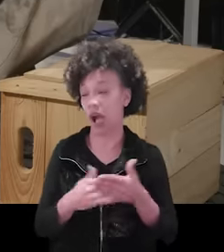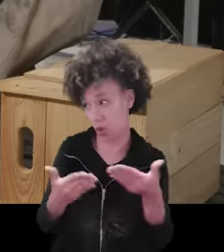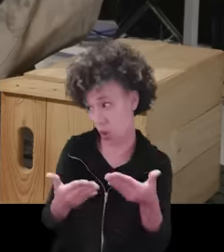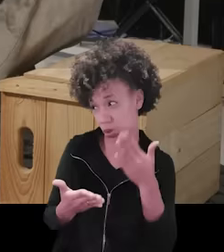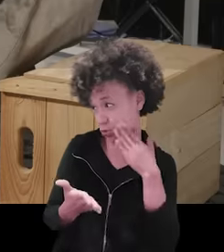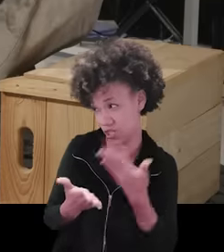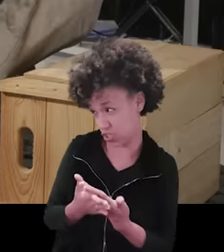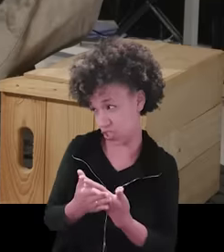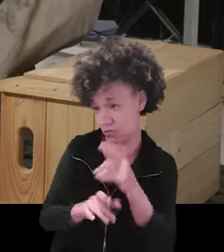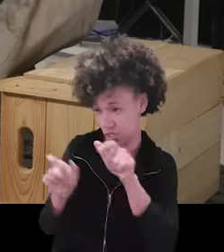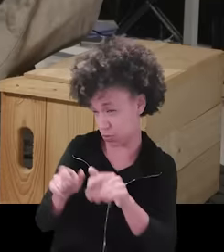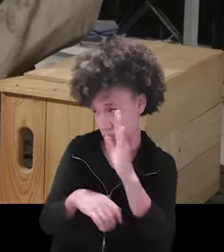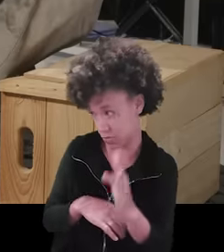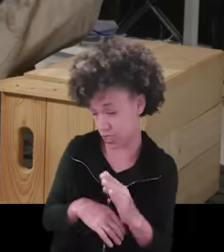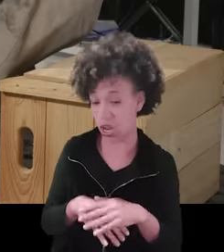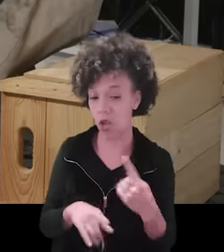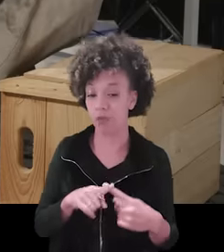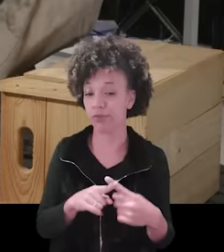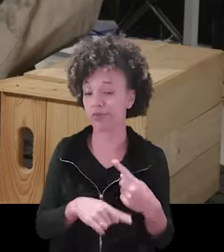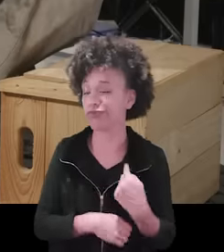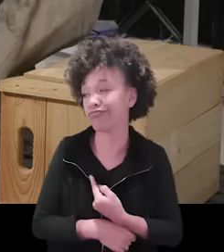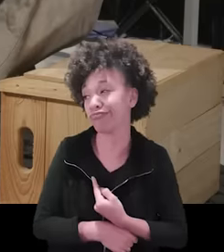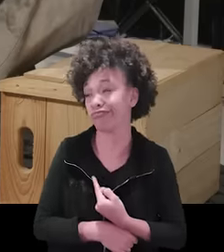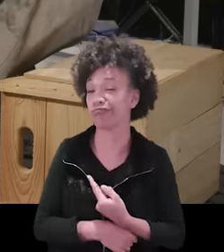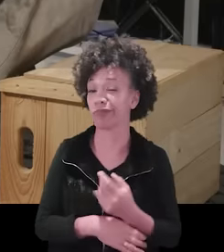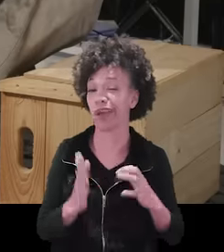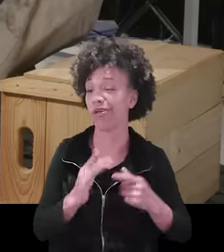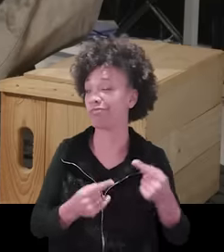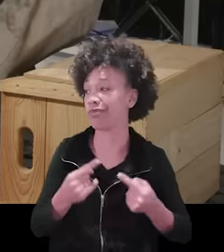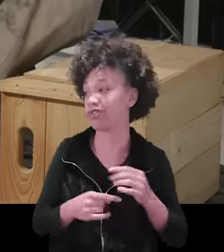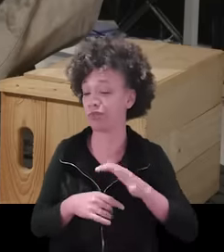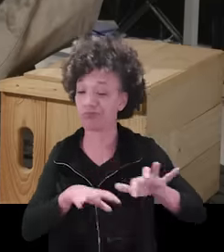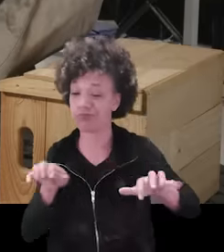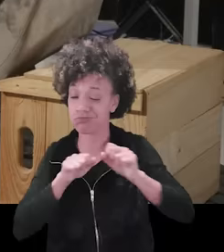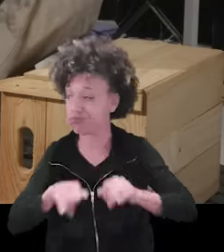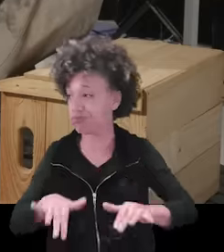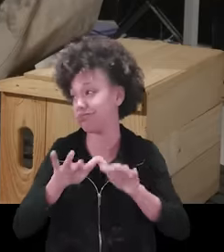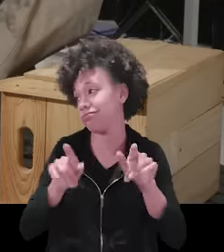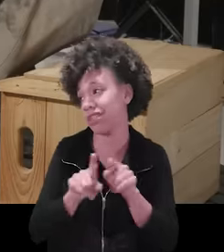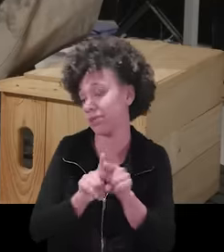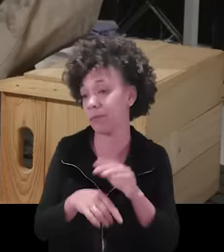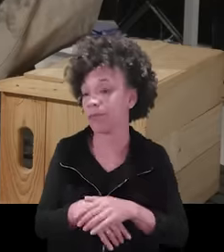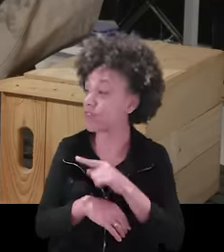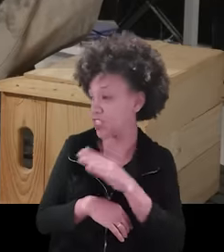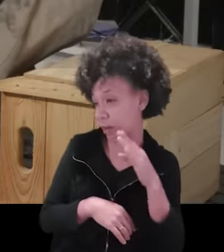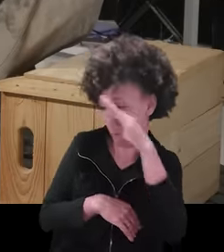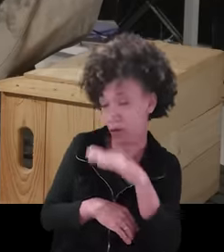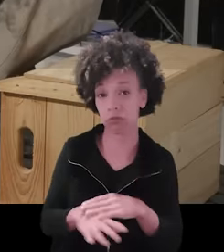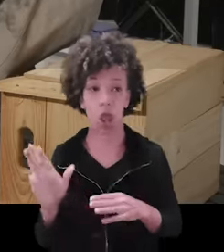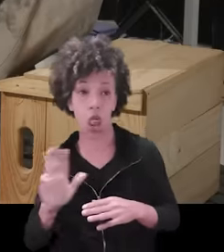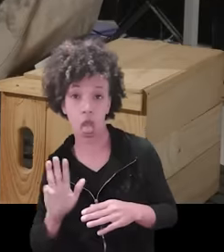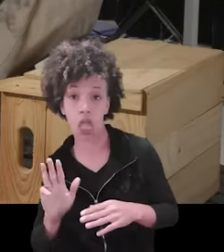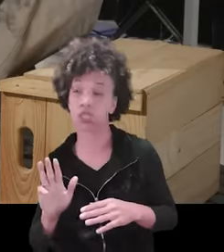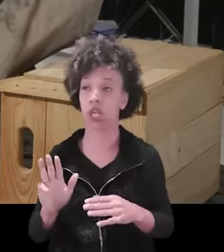distante do meu povo agora no Brasil que a gente virou é politizado E polarizado então a gente tá assinar você